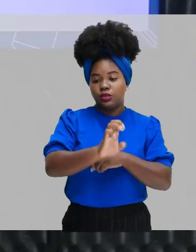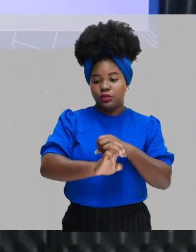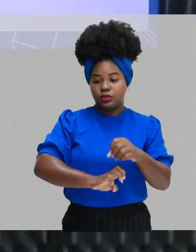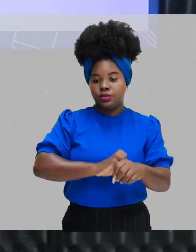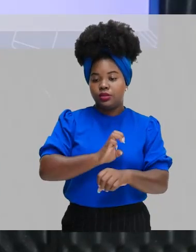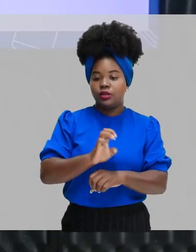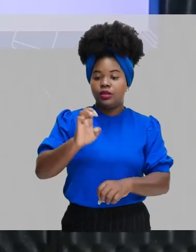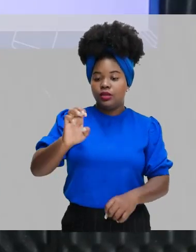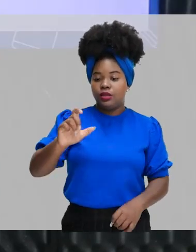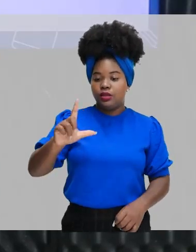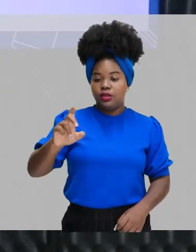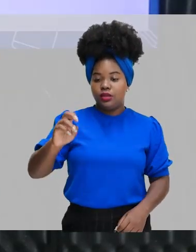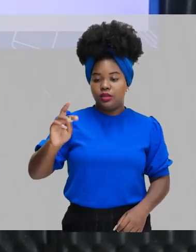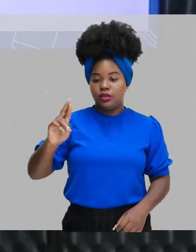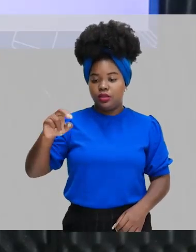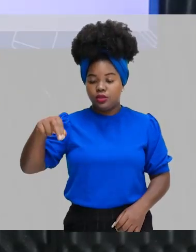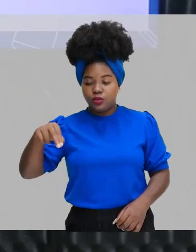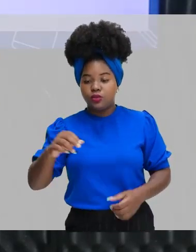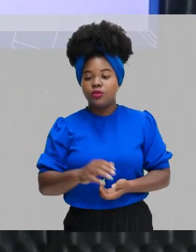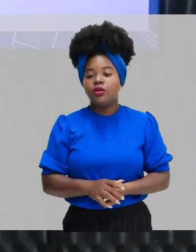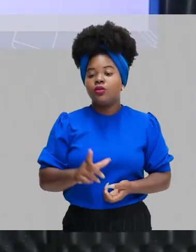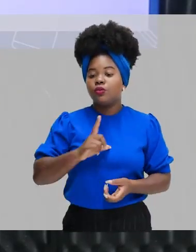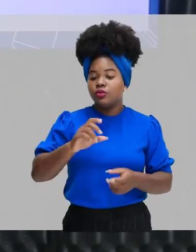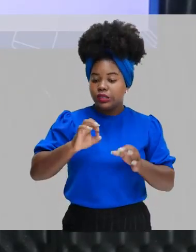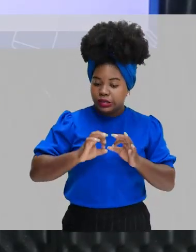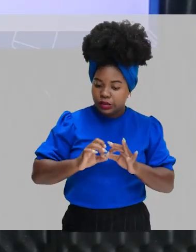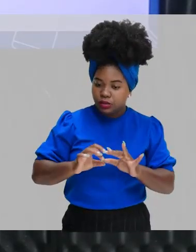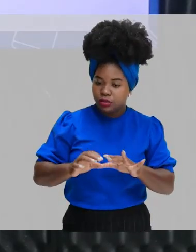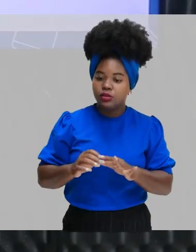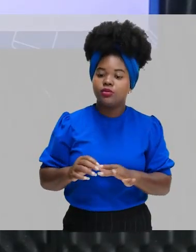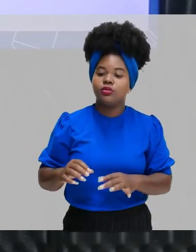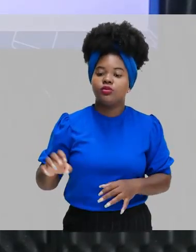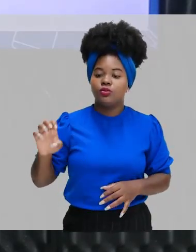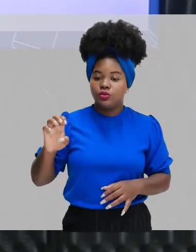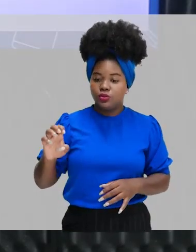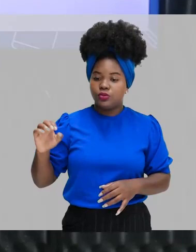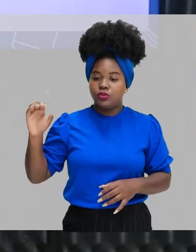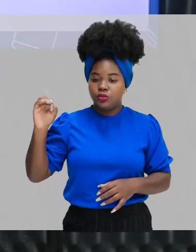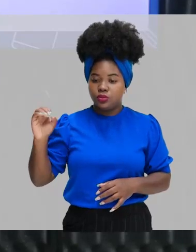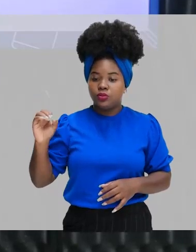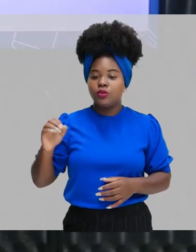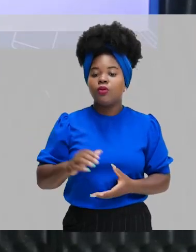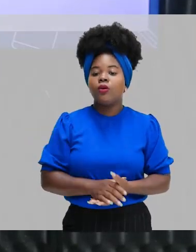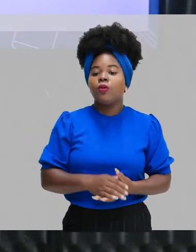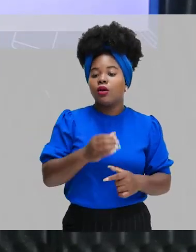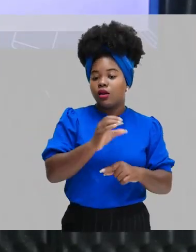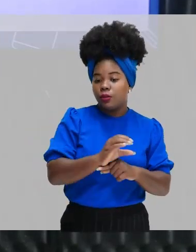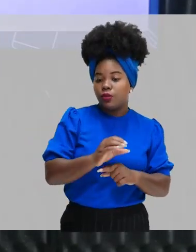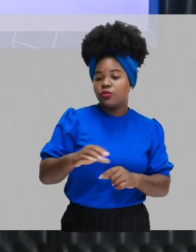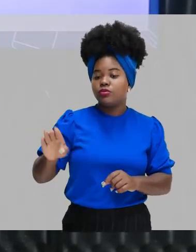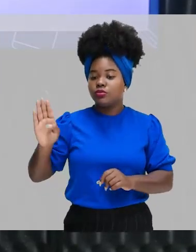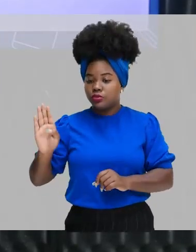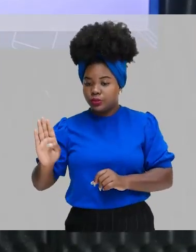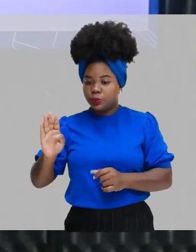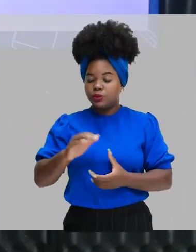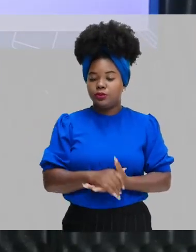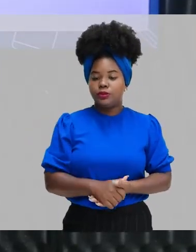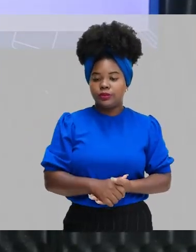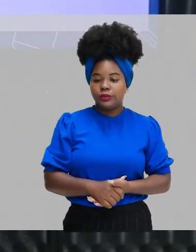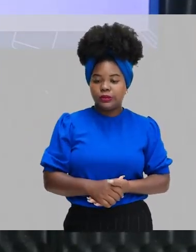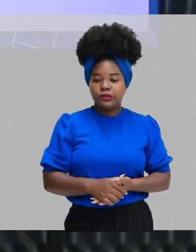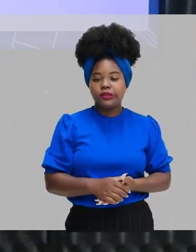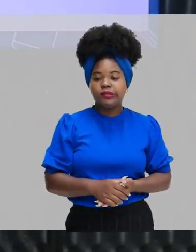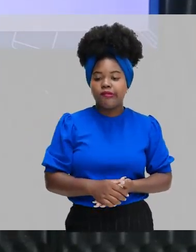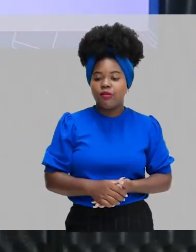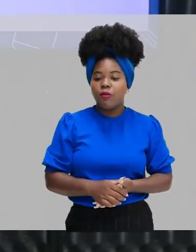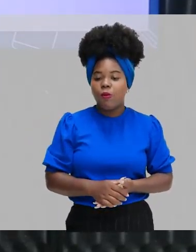emissão do Pósitron o carbono ele vai passar a ser o boro tudo bem aqui antes de a gente